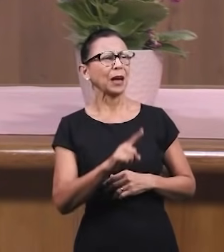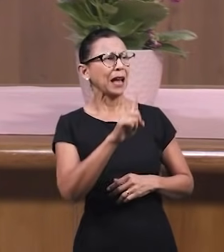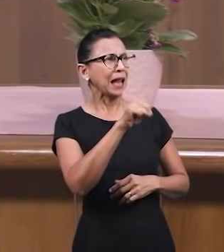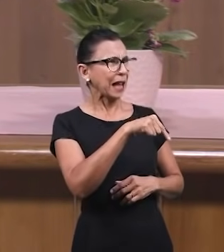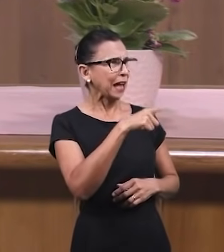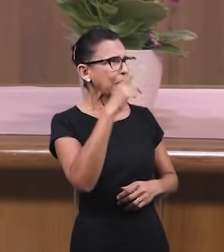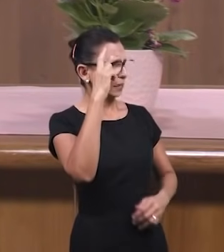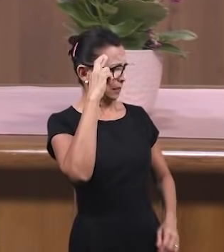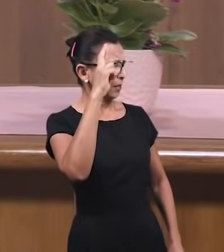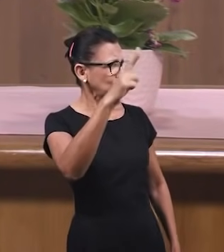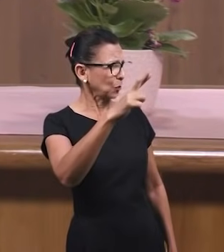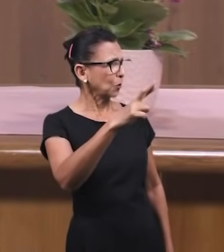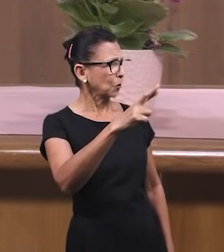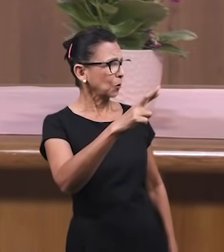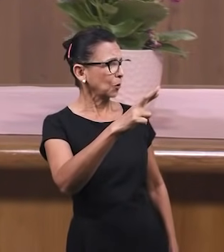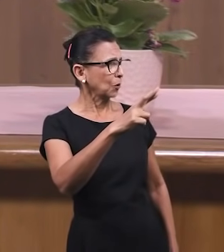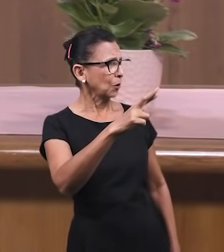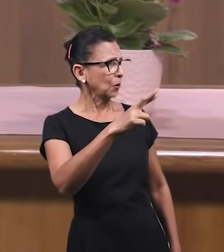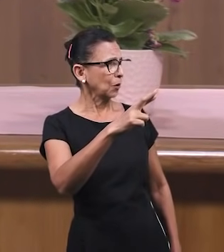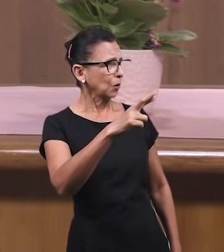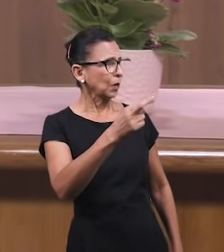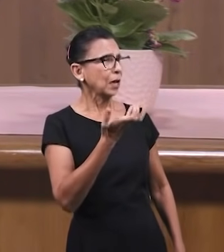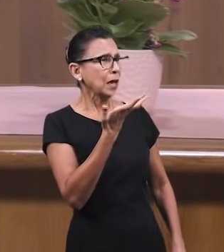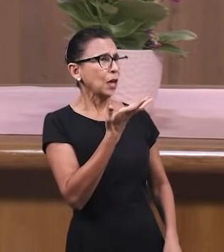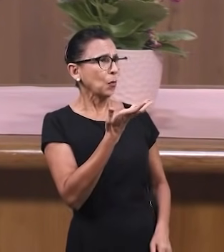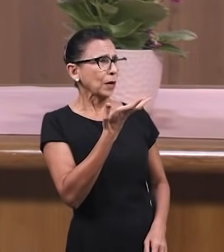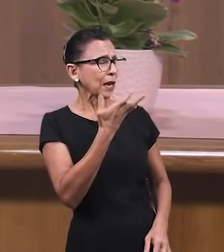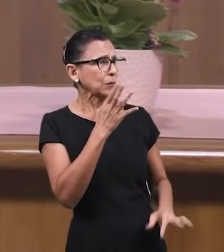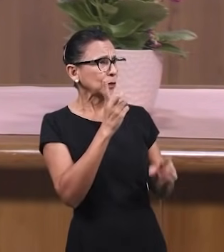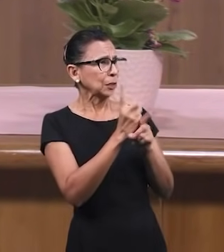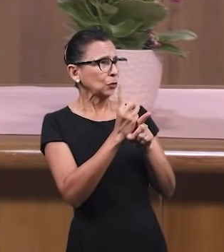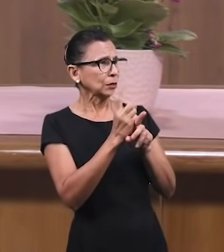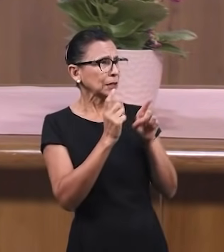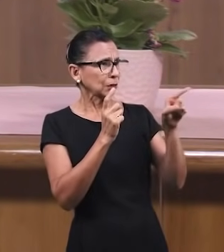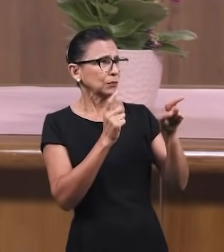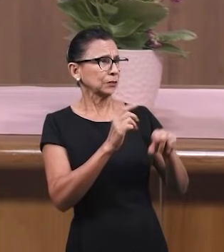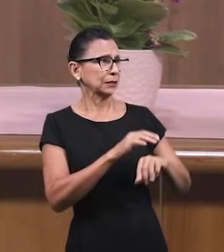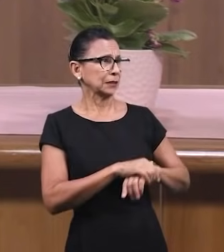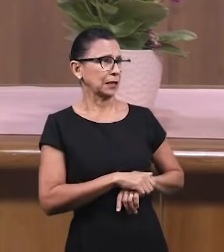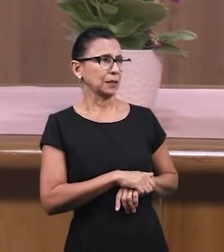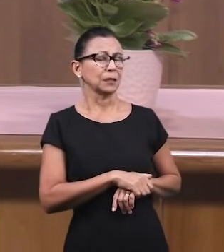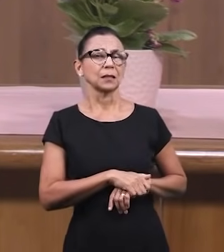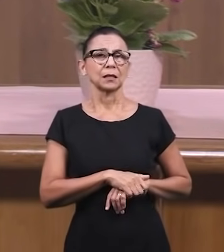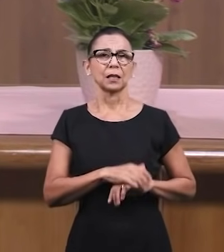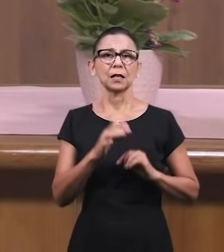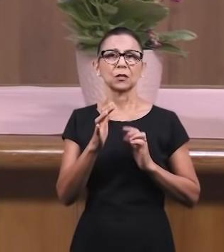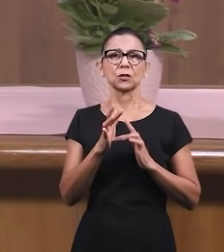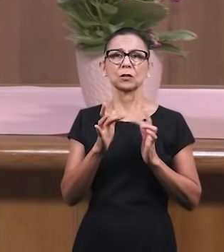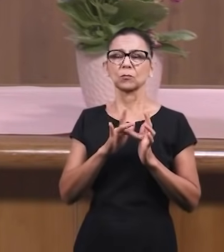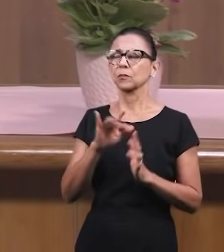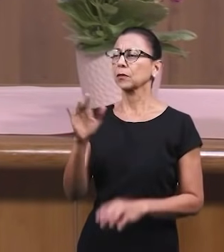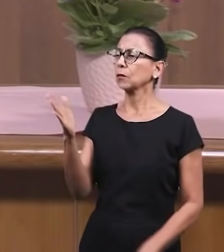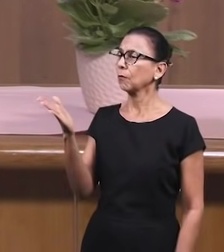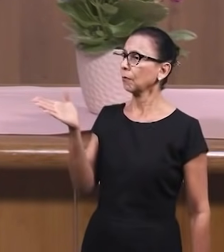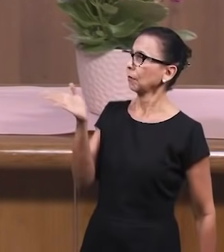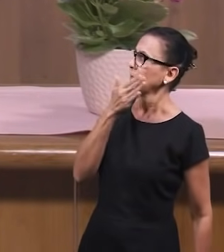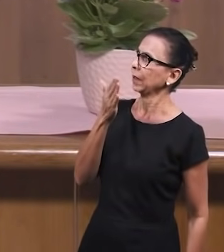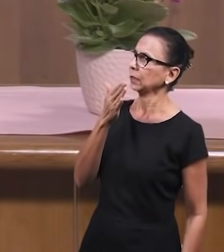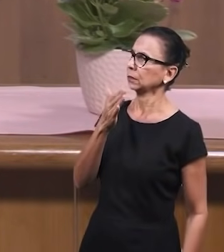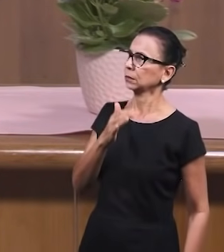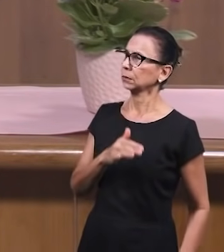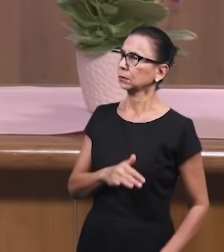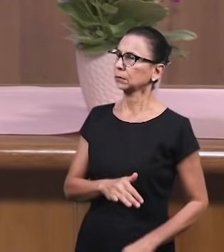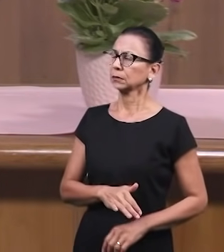Senhor, faze-me ir a ti. E a resposta que o Senhor Jesus deu é: vem. E ele